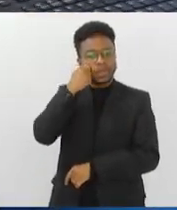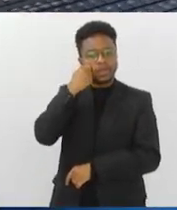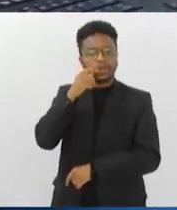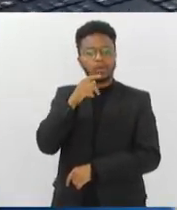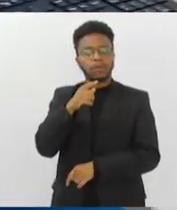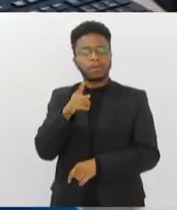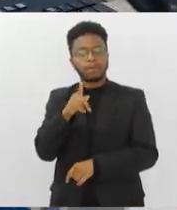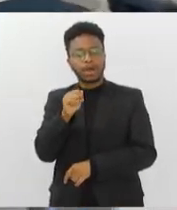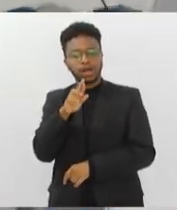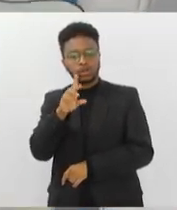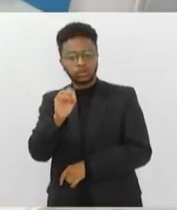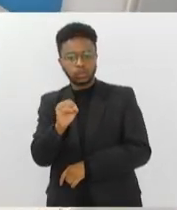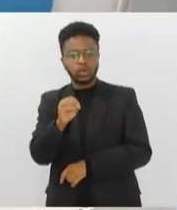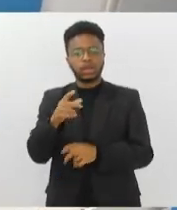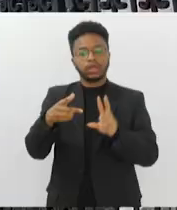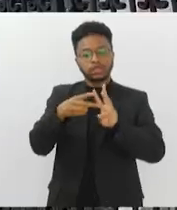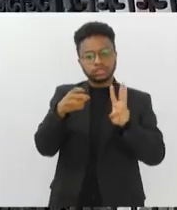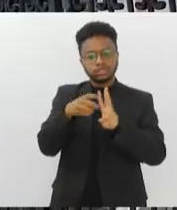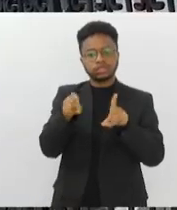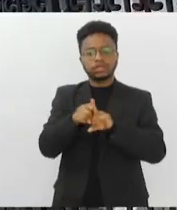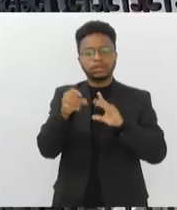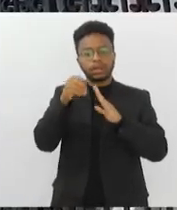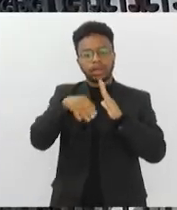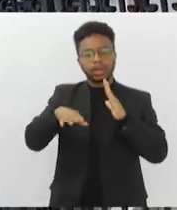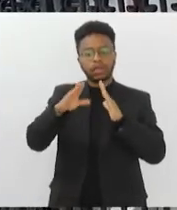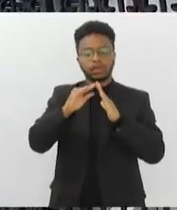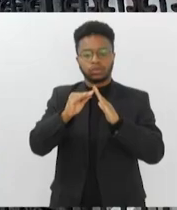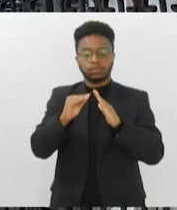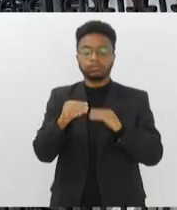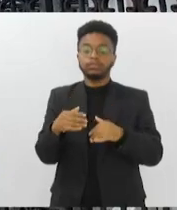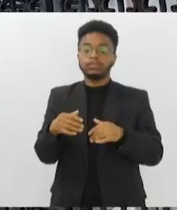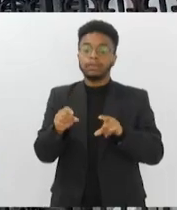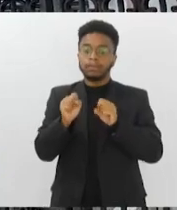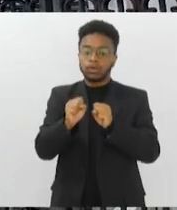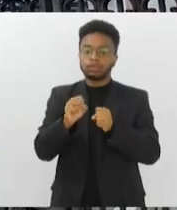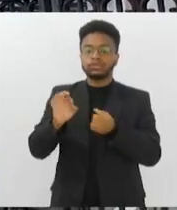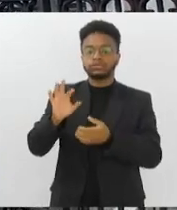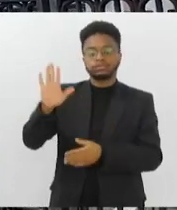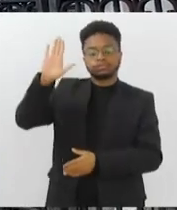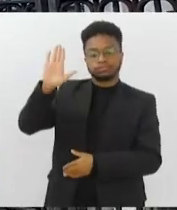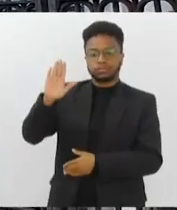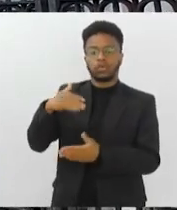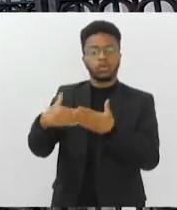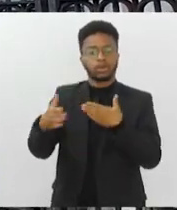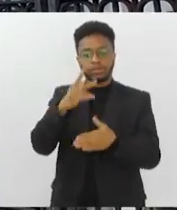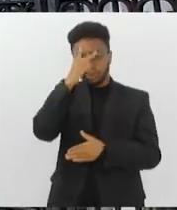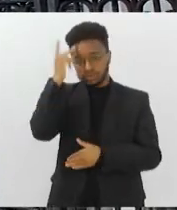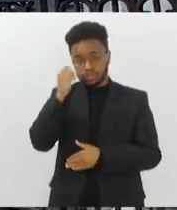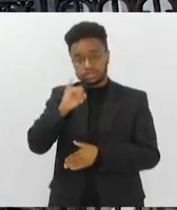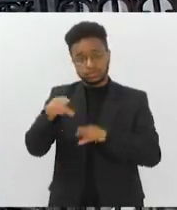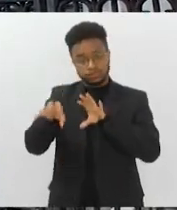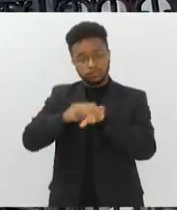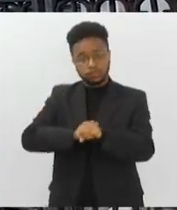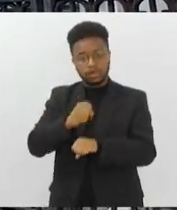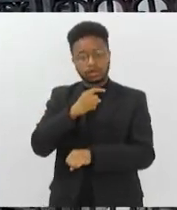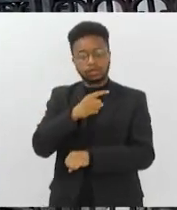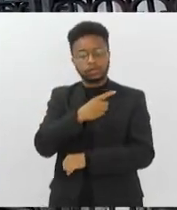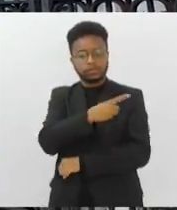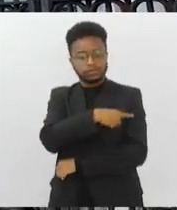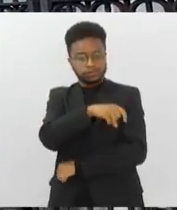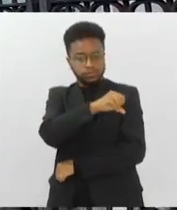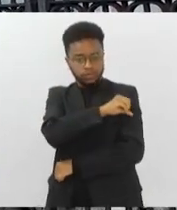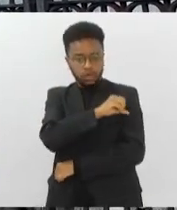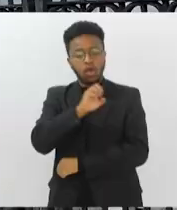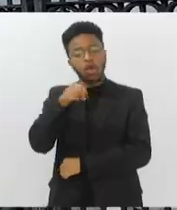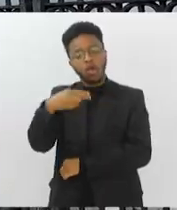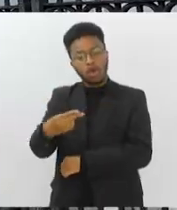pardos, indígenas e quilombolas. Pode se candidatar ao processo seletivo qualquer pessoa que tiver o ensino fundamental completo ou estiver